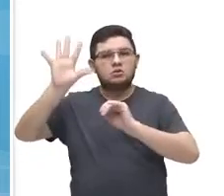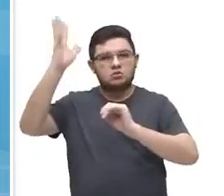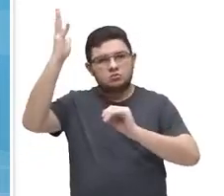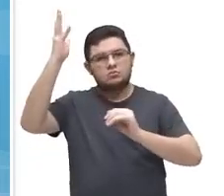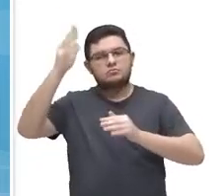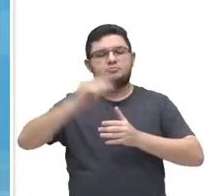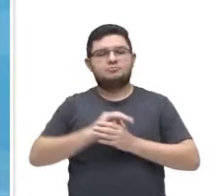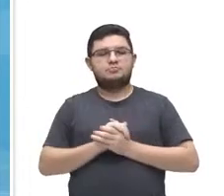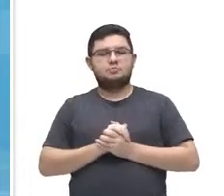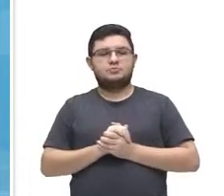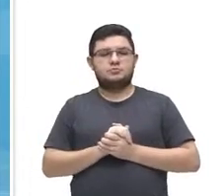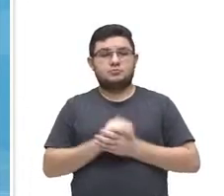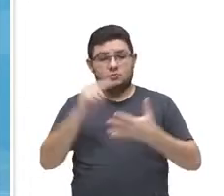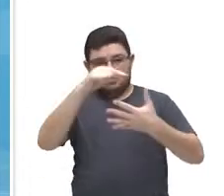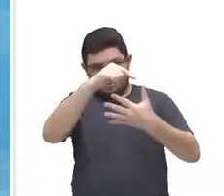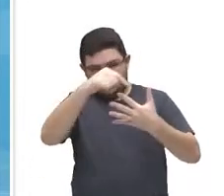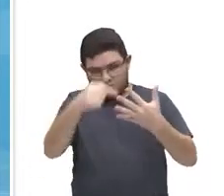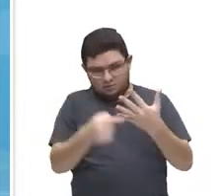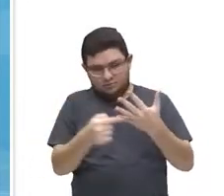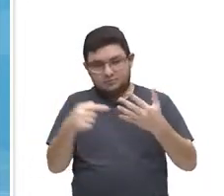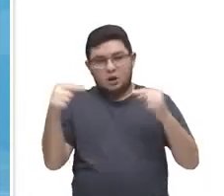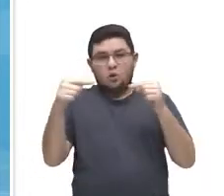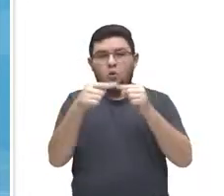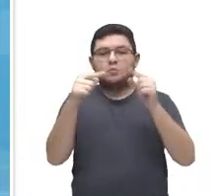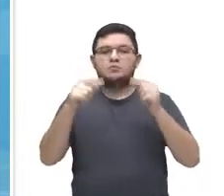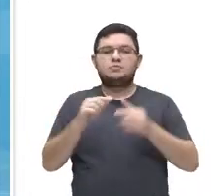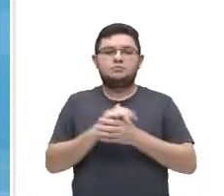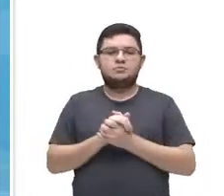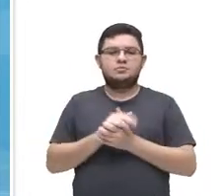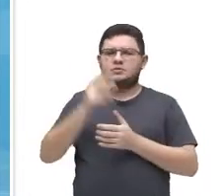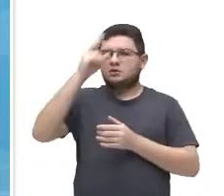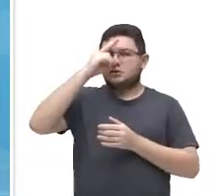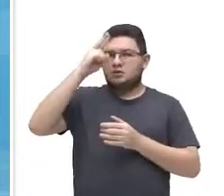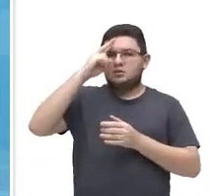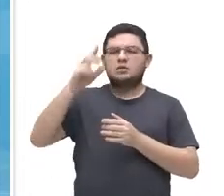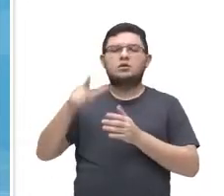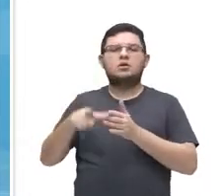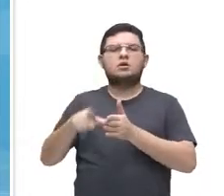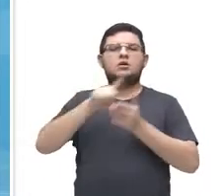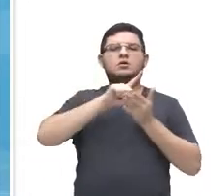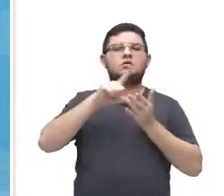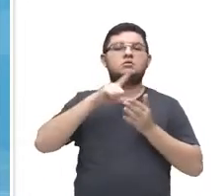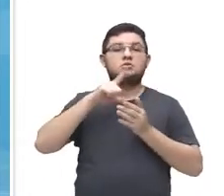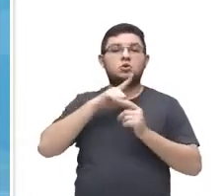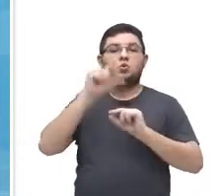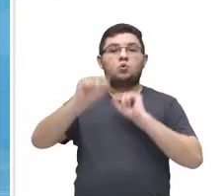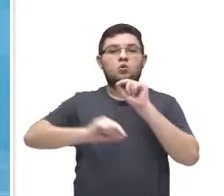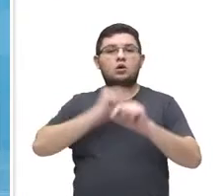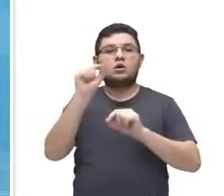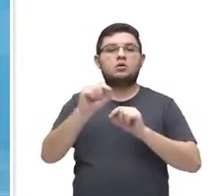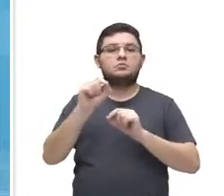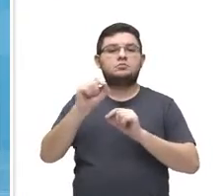ver, ele trata-se ali de fatos gerais, né? Algumas informações sobre os Estados Unidos.